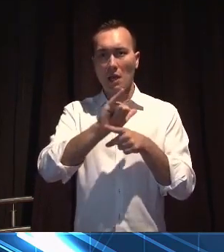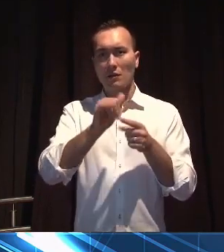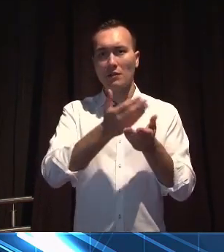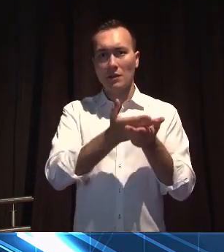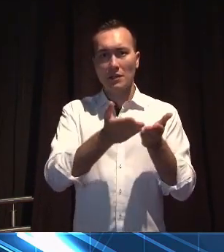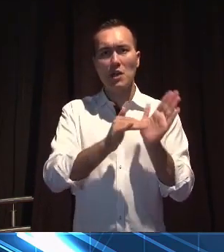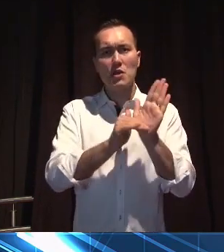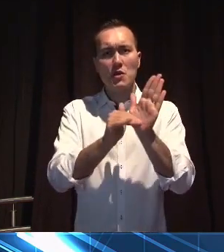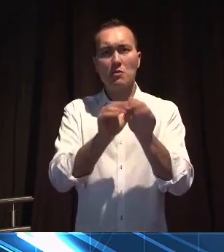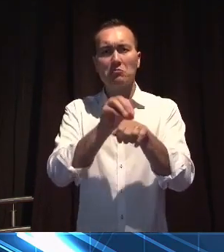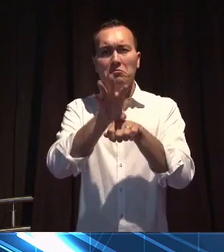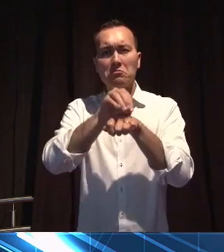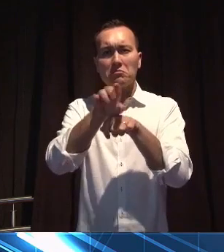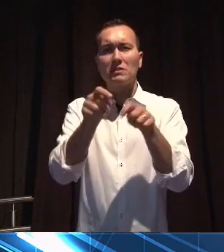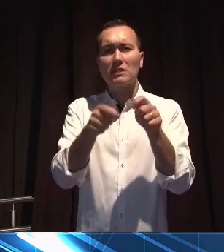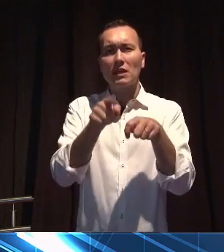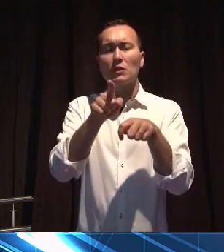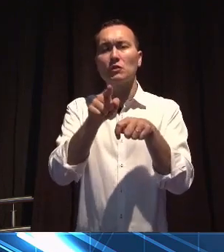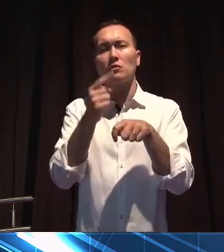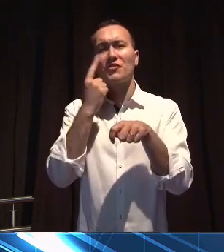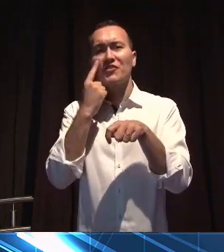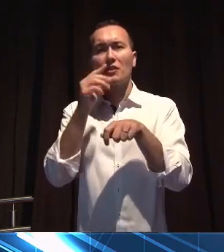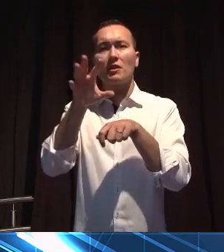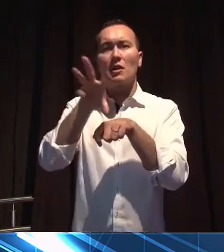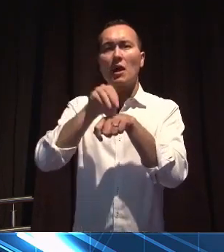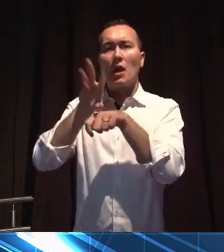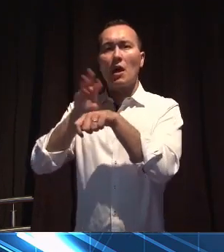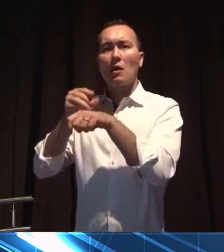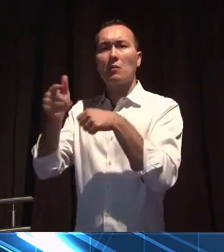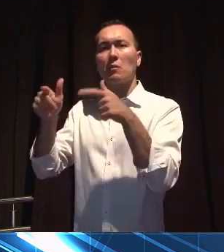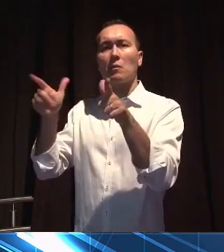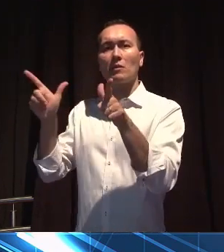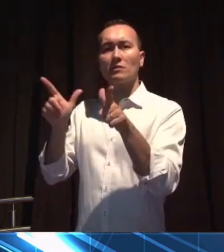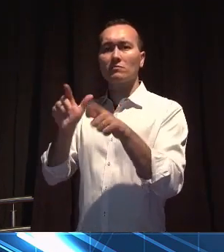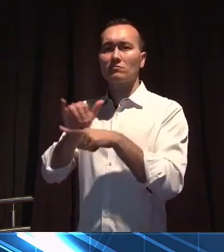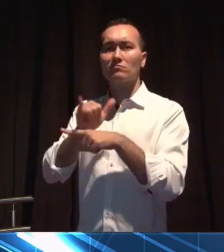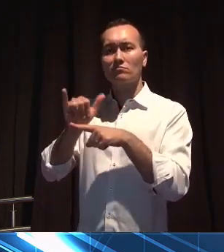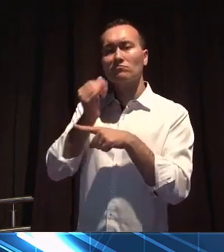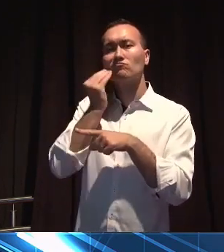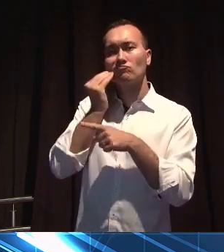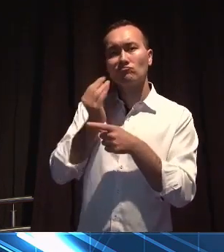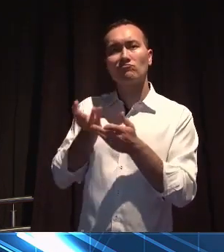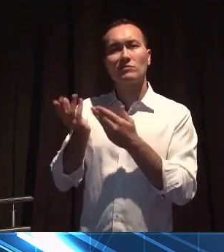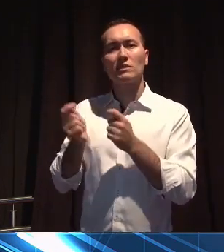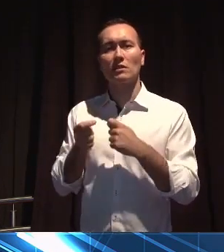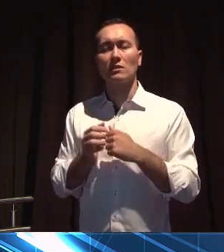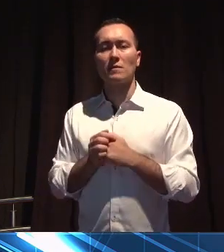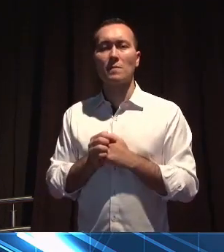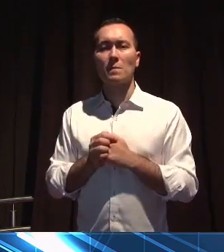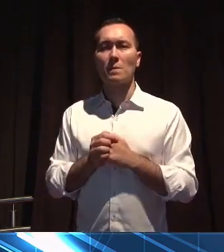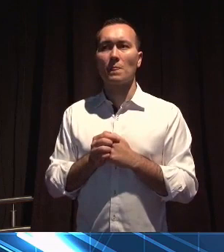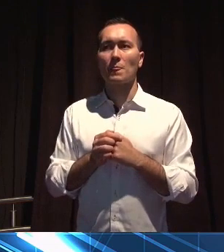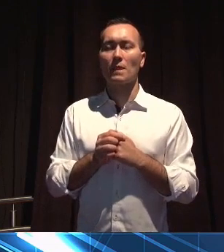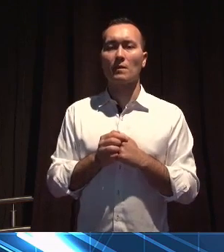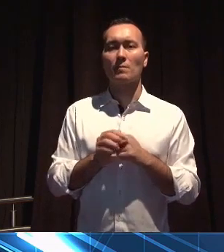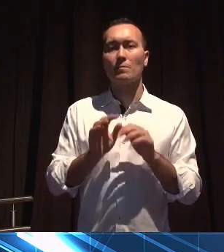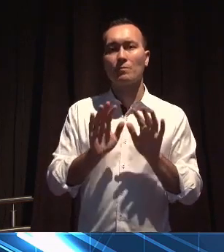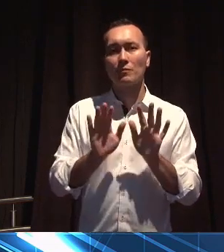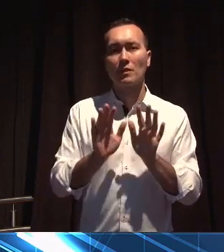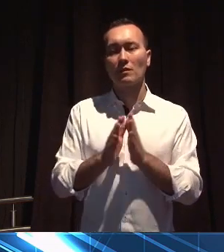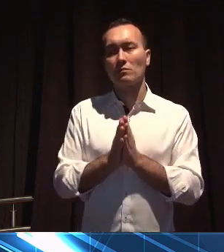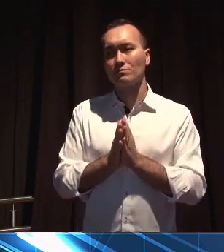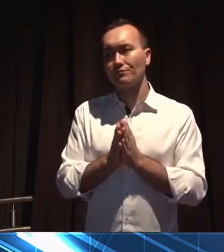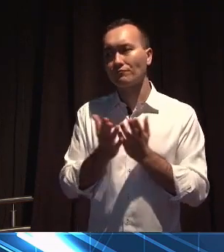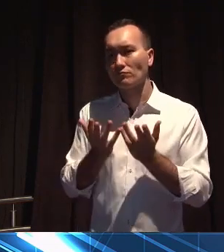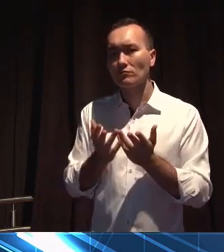alternativas no fim das contas aqui o mecanismo é diferente ao invés de classes interfaces e tal são funções apenas